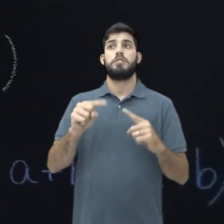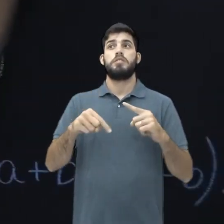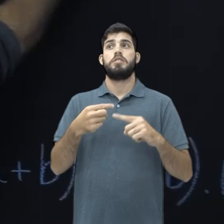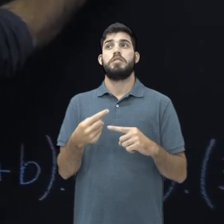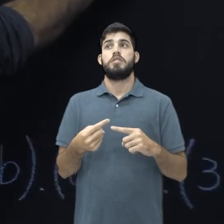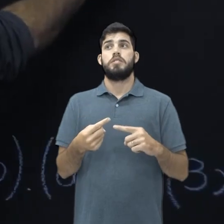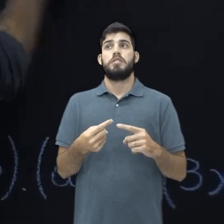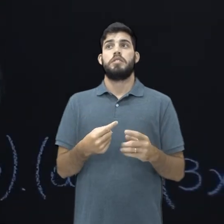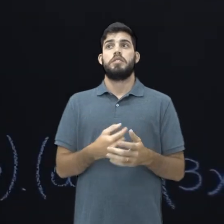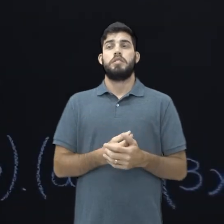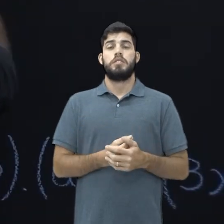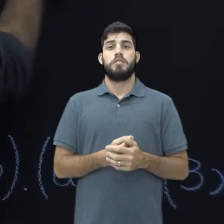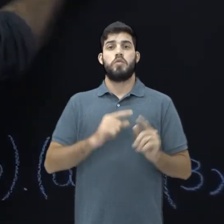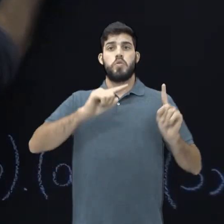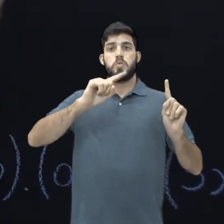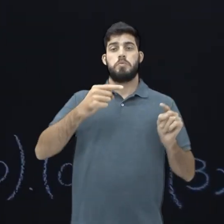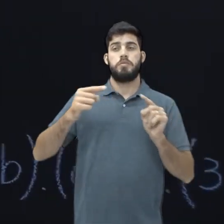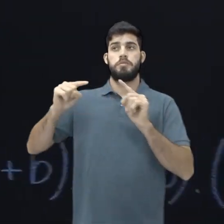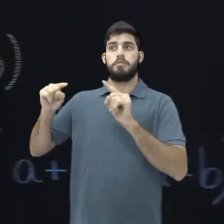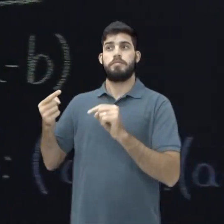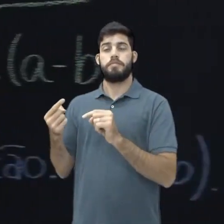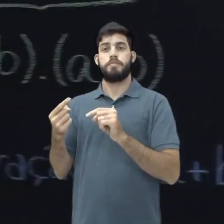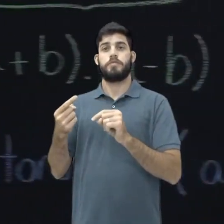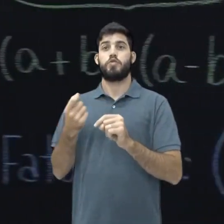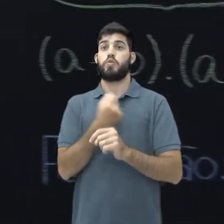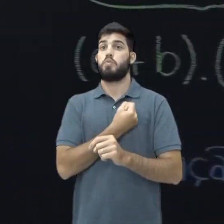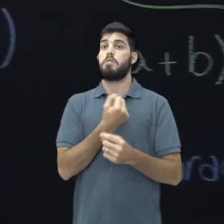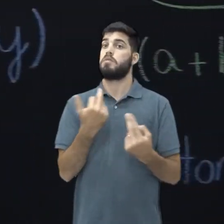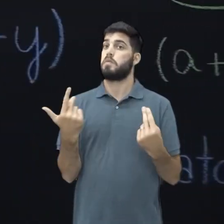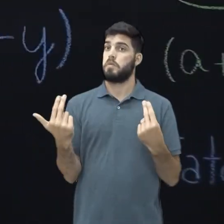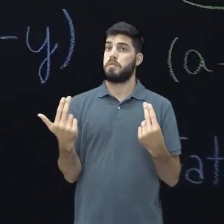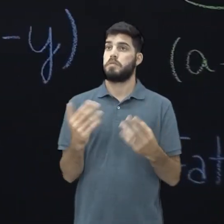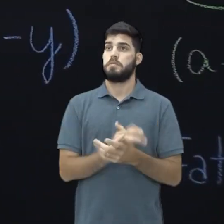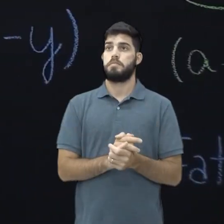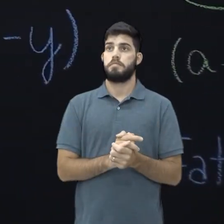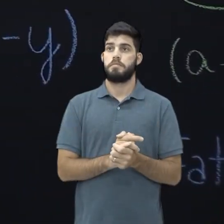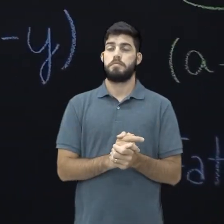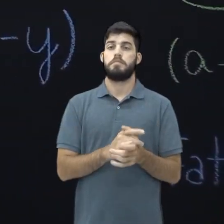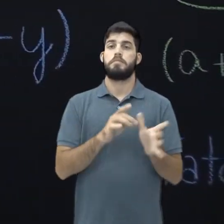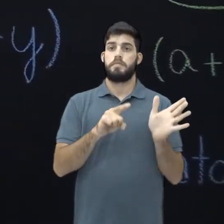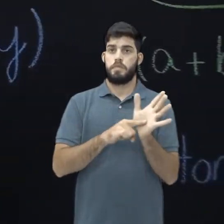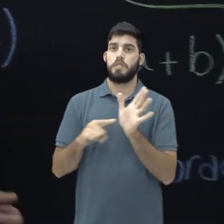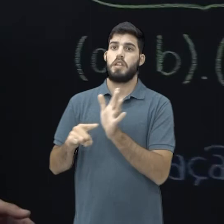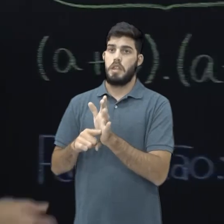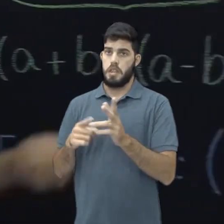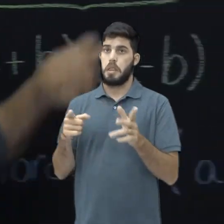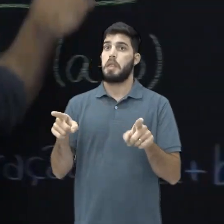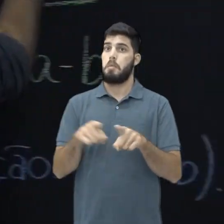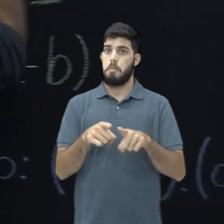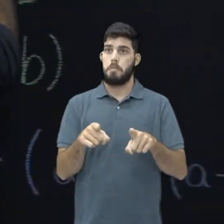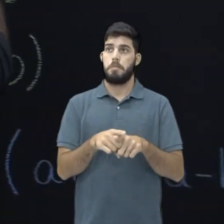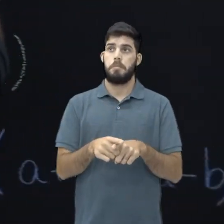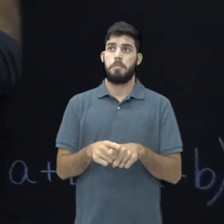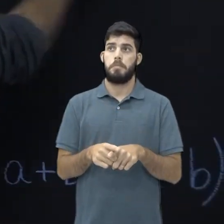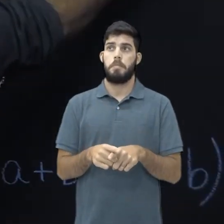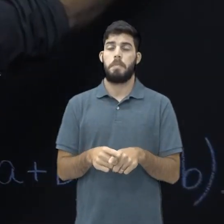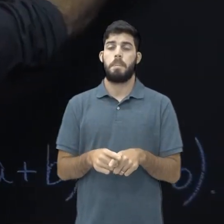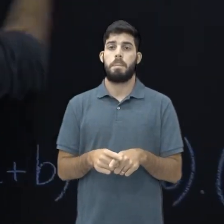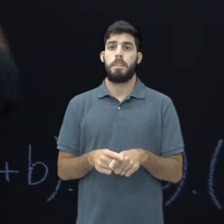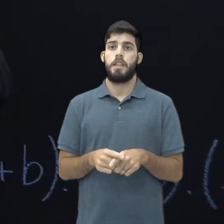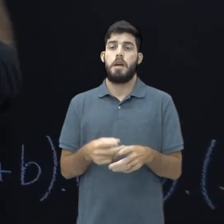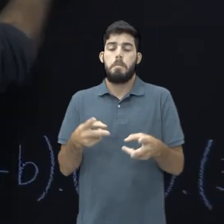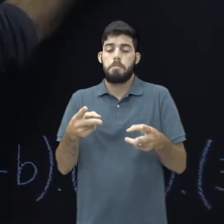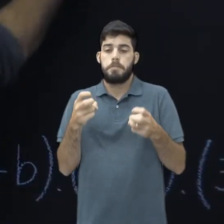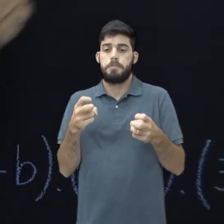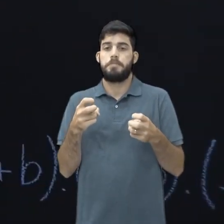os parênteses tenham os mesmos valores e a mesma operação entre eles. Aqui nesse caso, então, reparem